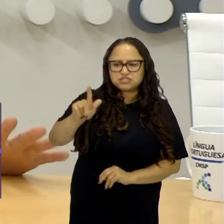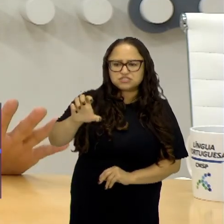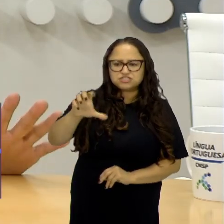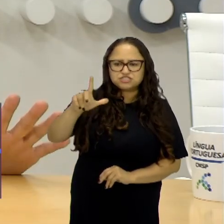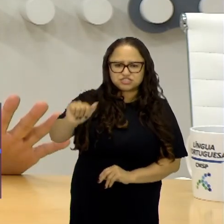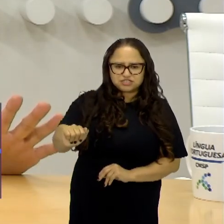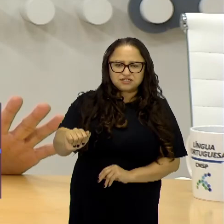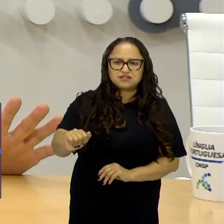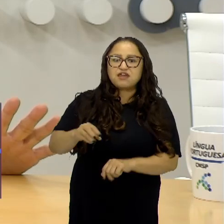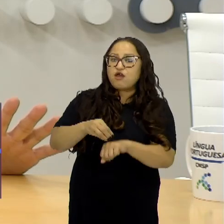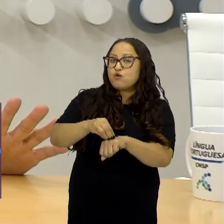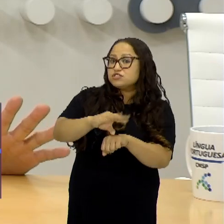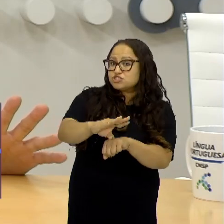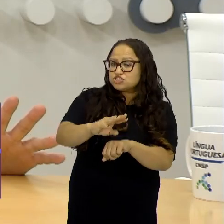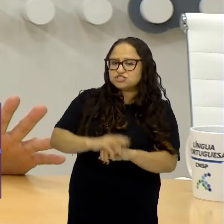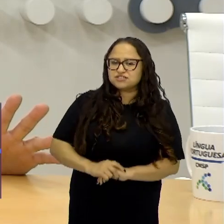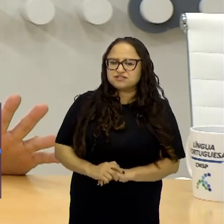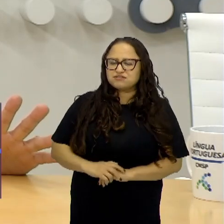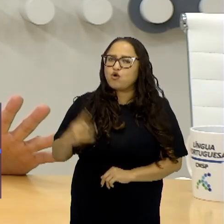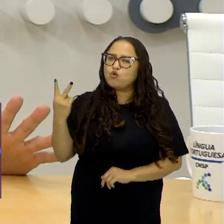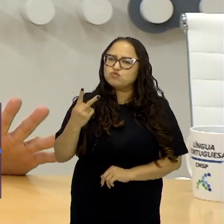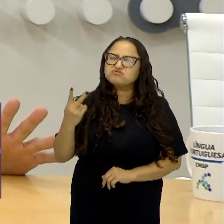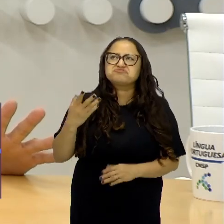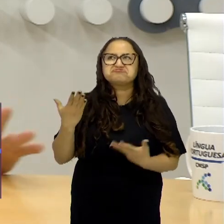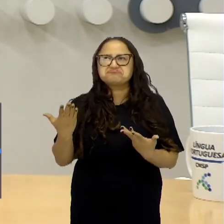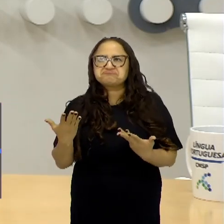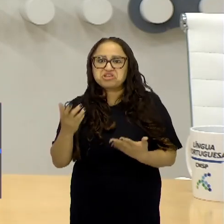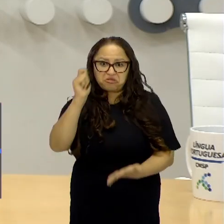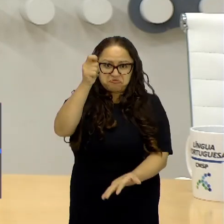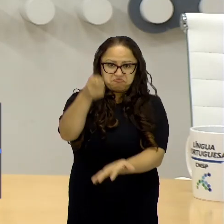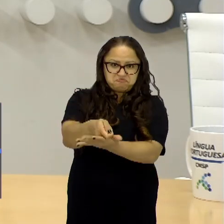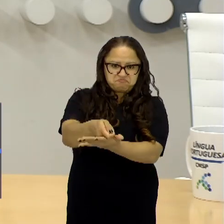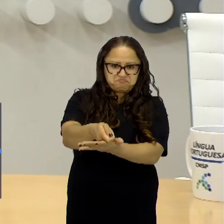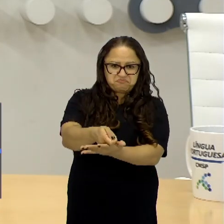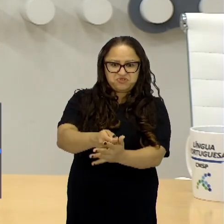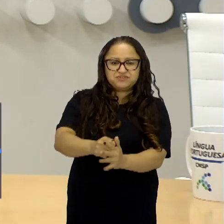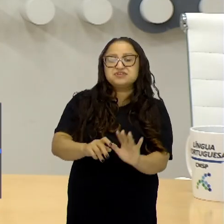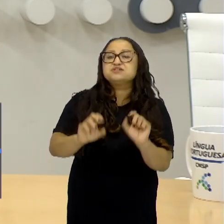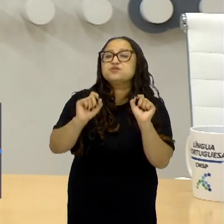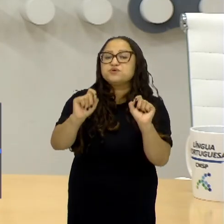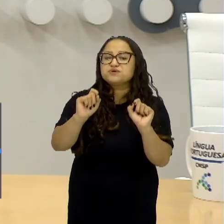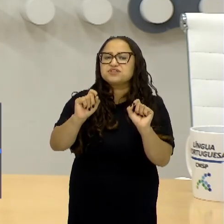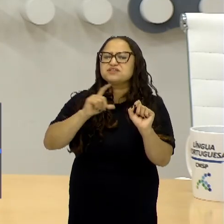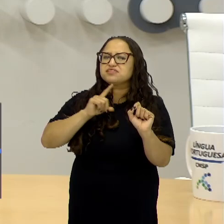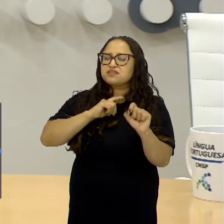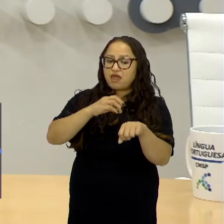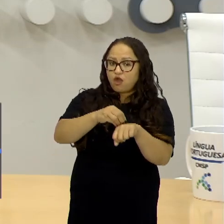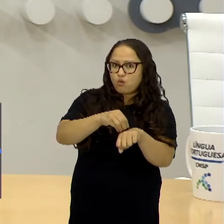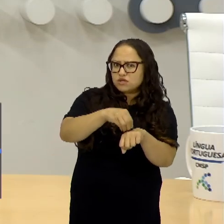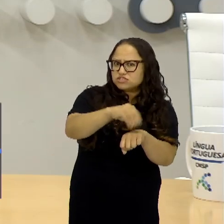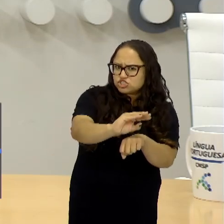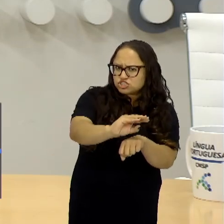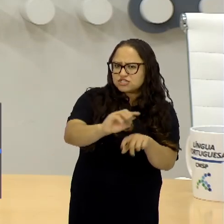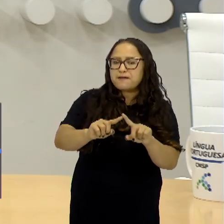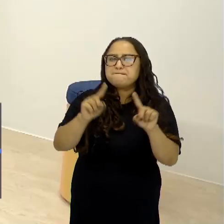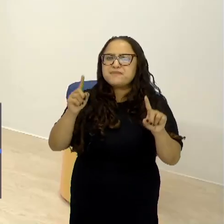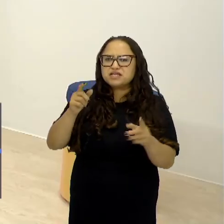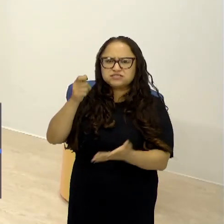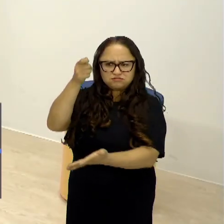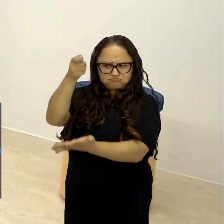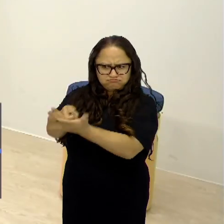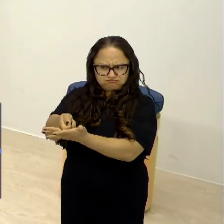é uma sugestão. Sim. O 2 é uma injunção, uma ordem. Ou seja, dizer preferencialmente, você está sugerindo. Não